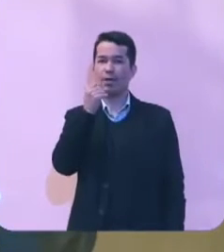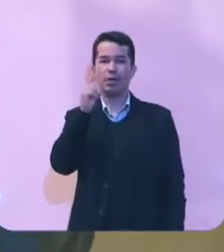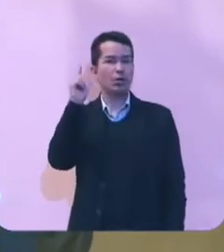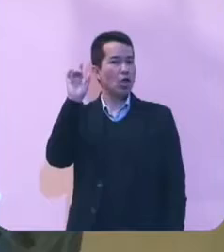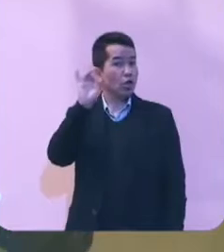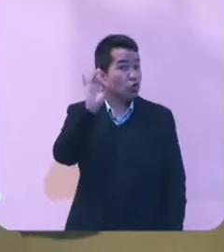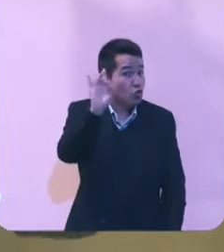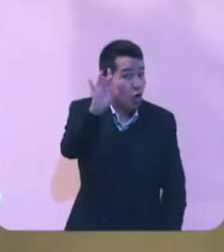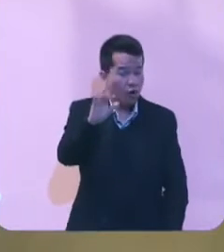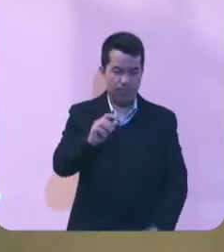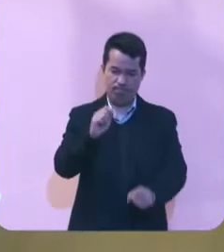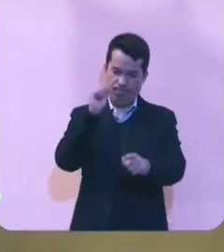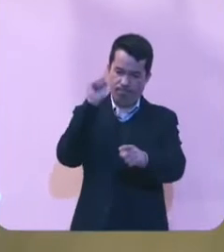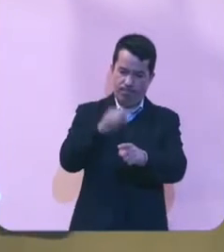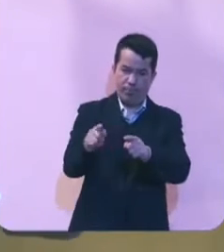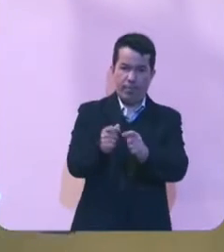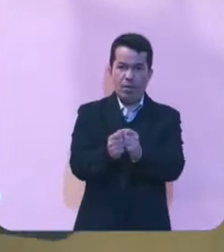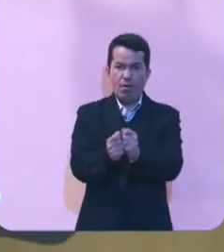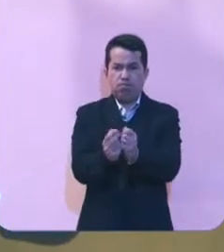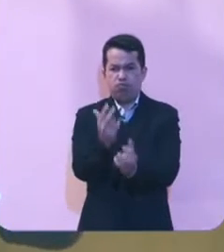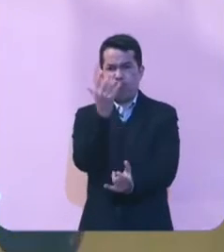o pecado. E ele era